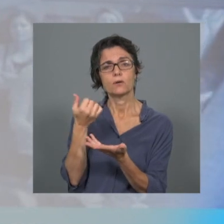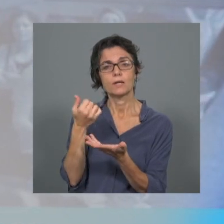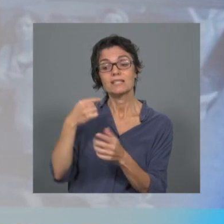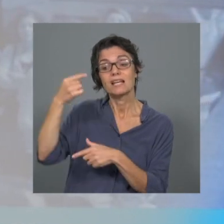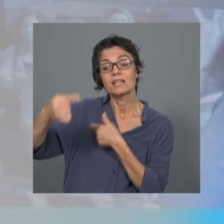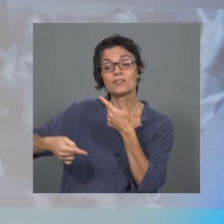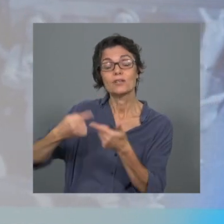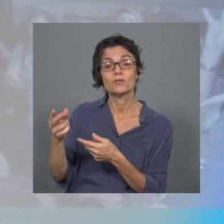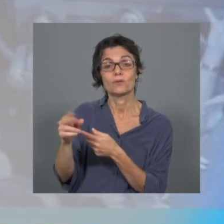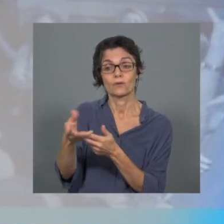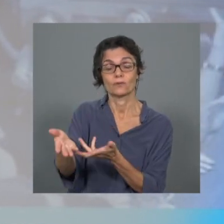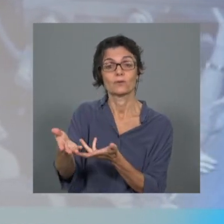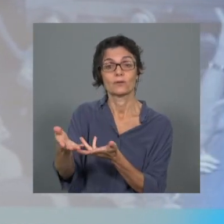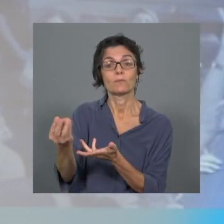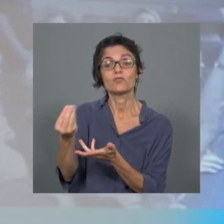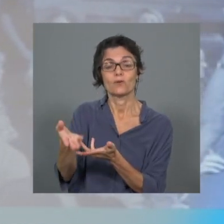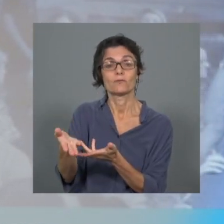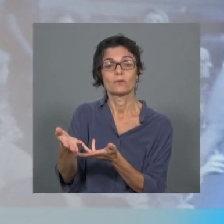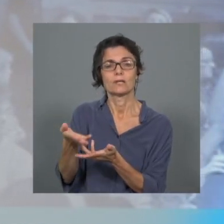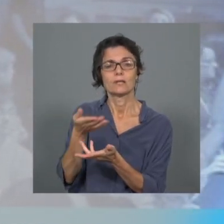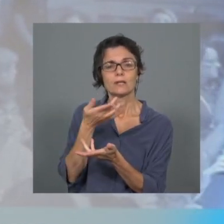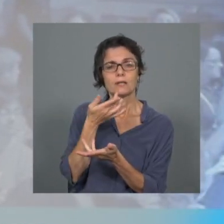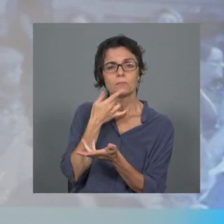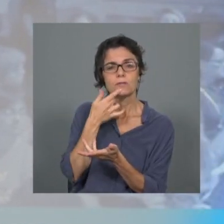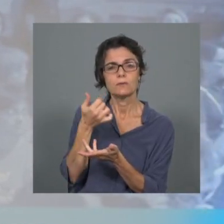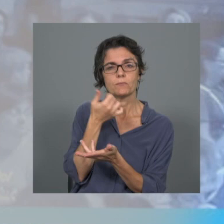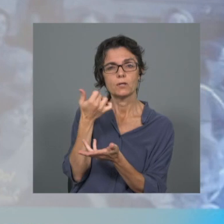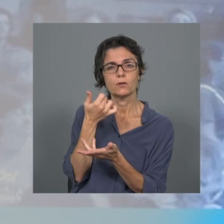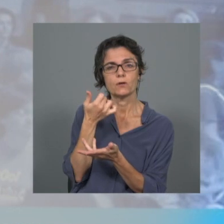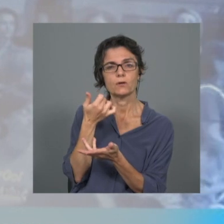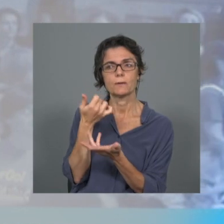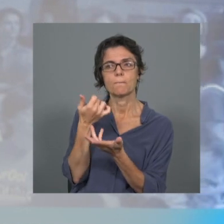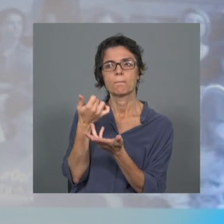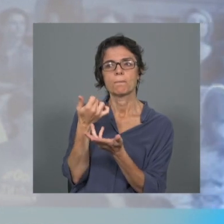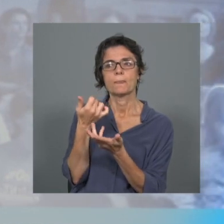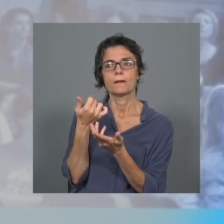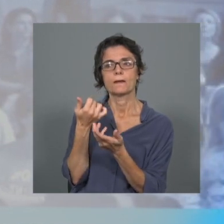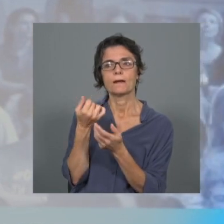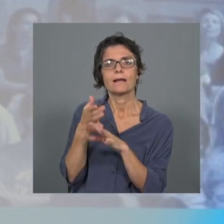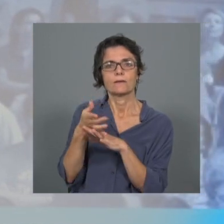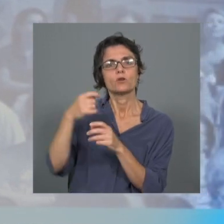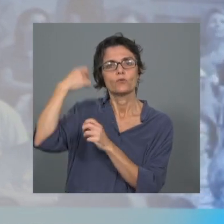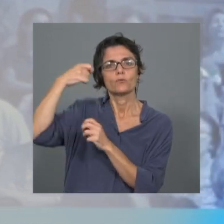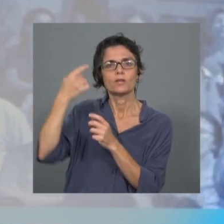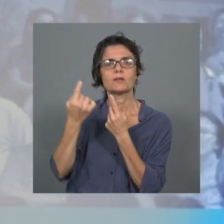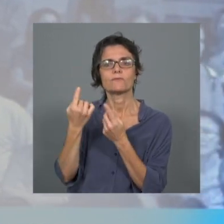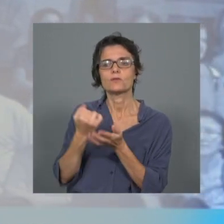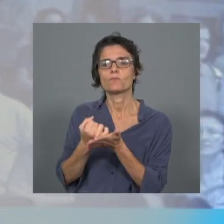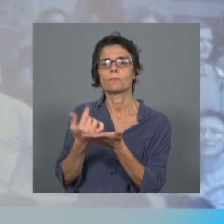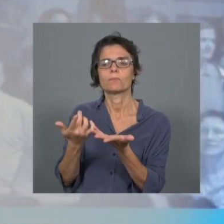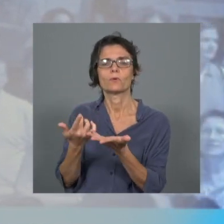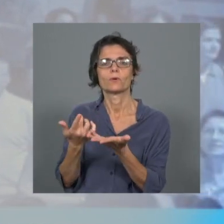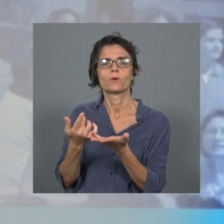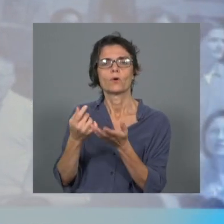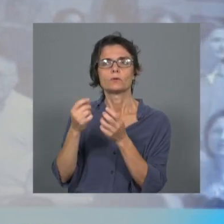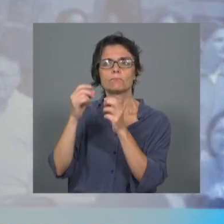digamos, precisam também destes suportes visuais, às vezes para serem transportadas para